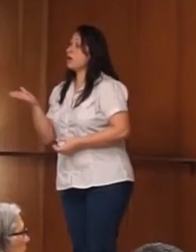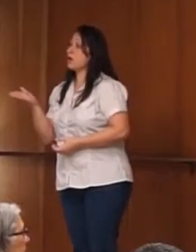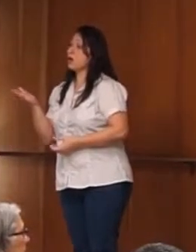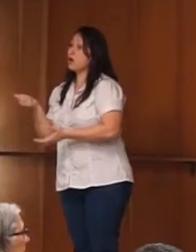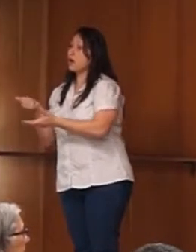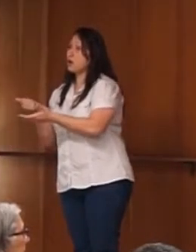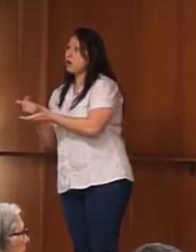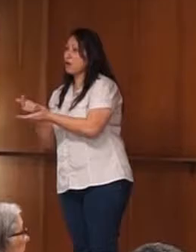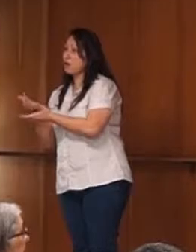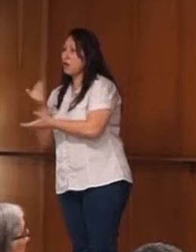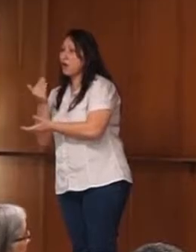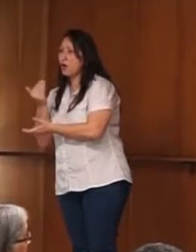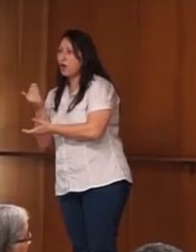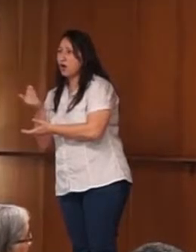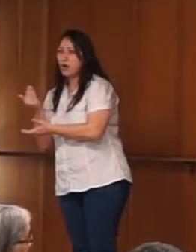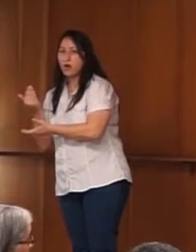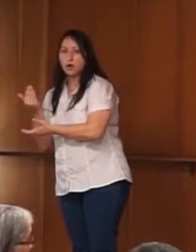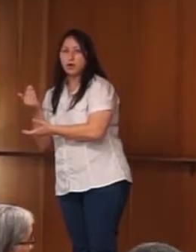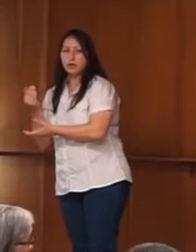em Niterói,